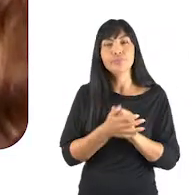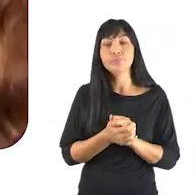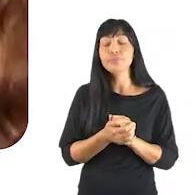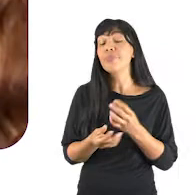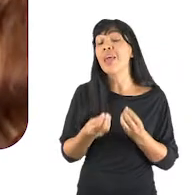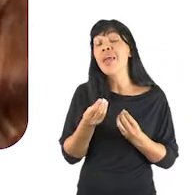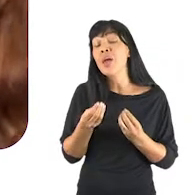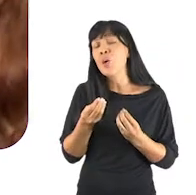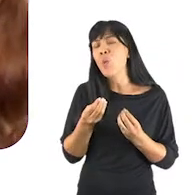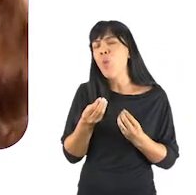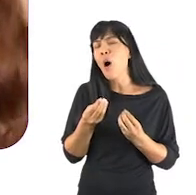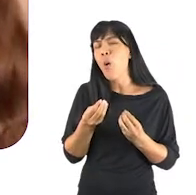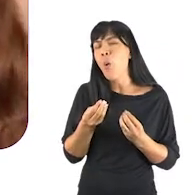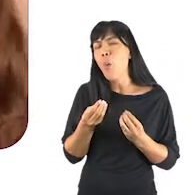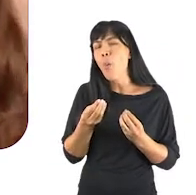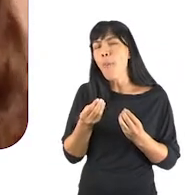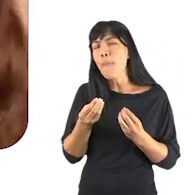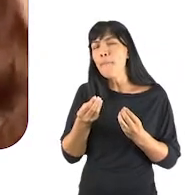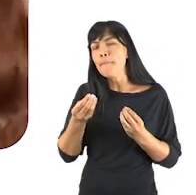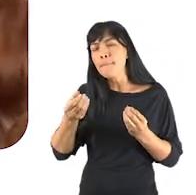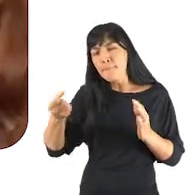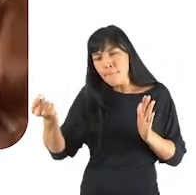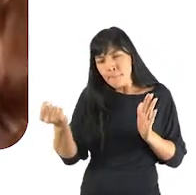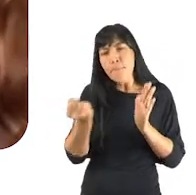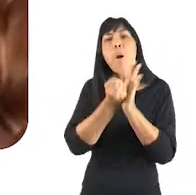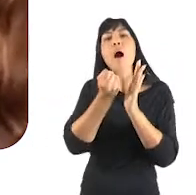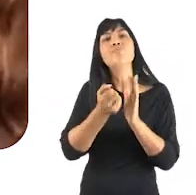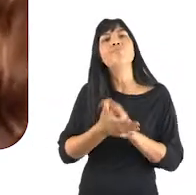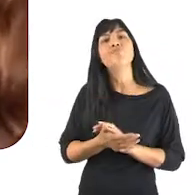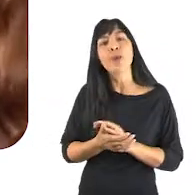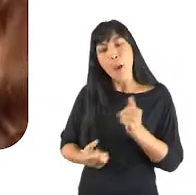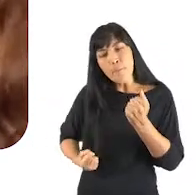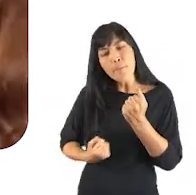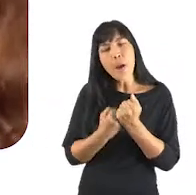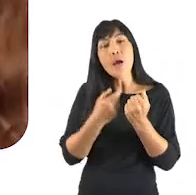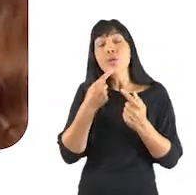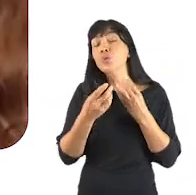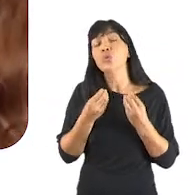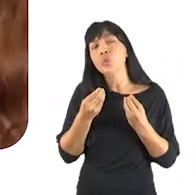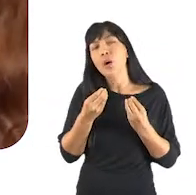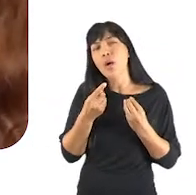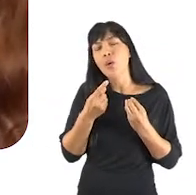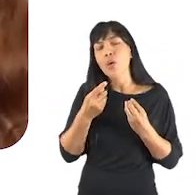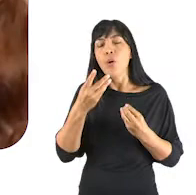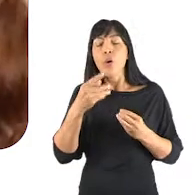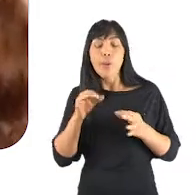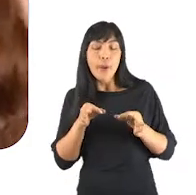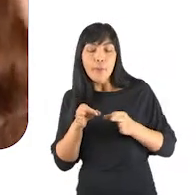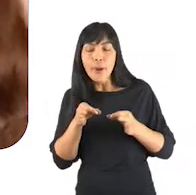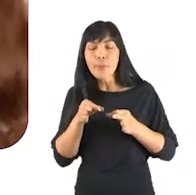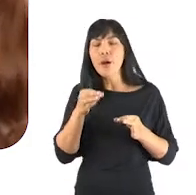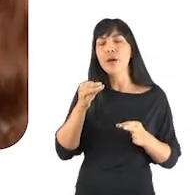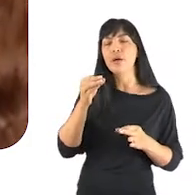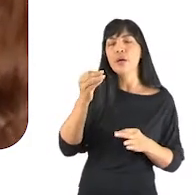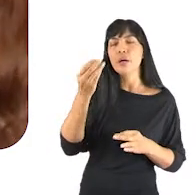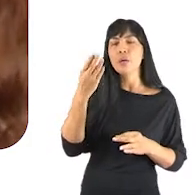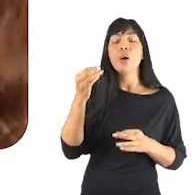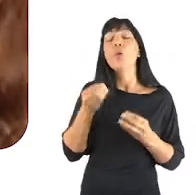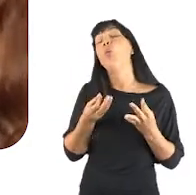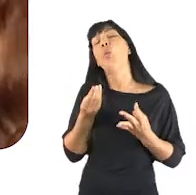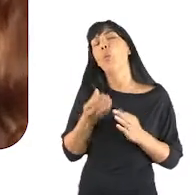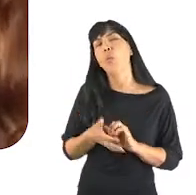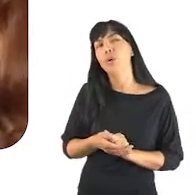E qual o impacto que tu vê dessa transformação digital da indústria 4.0 nas